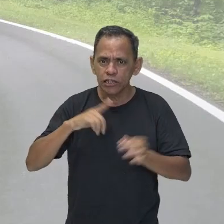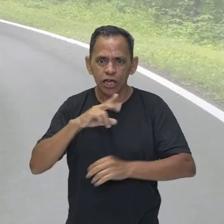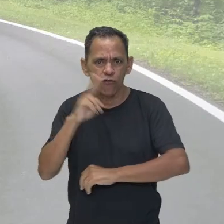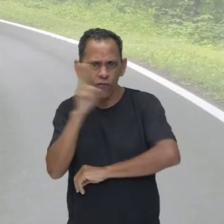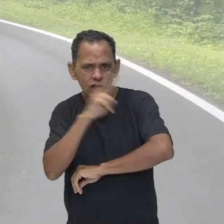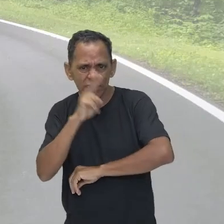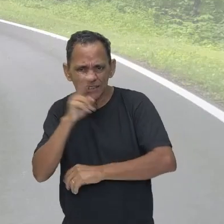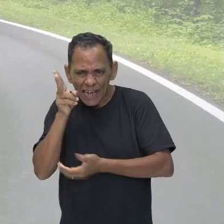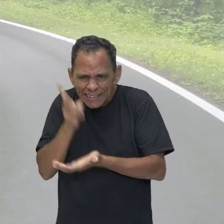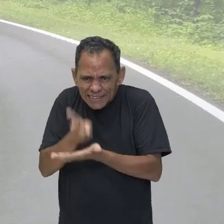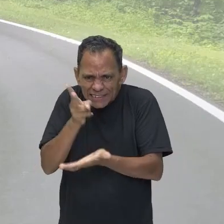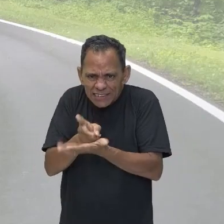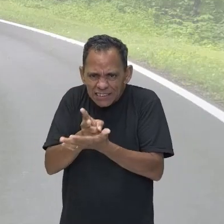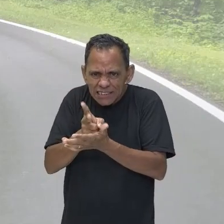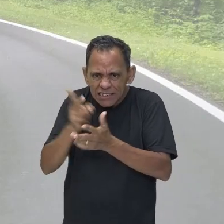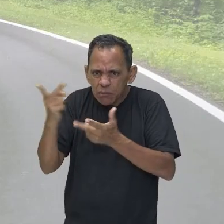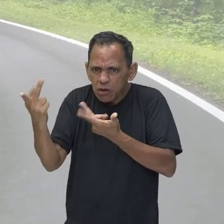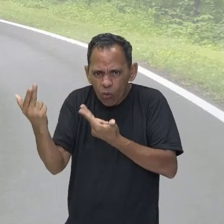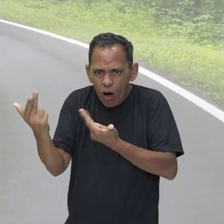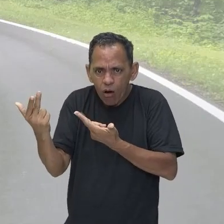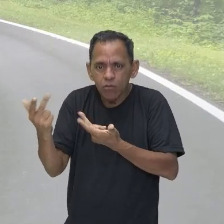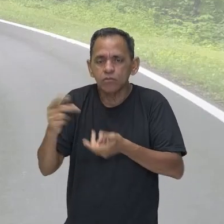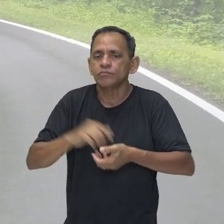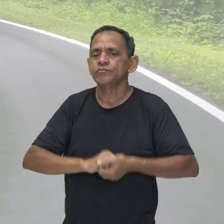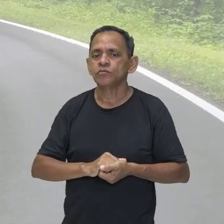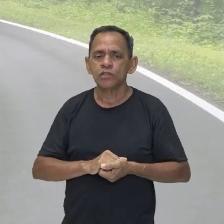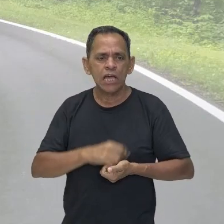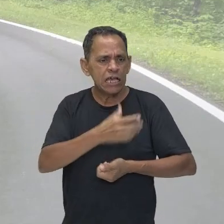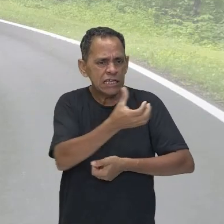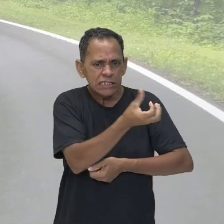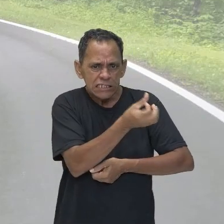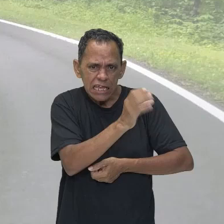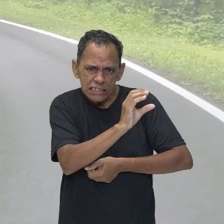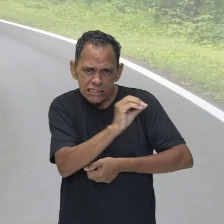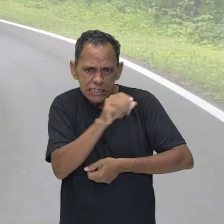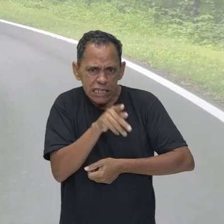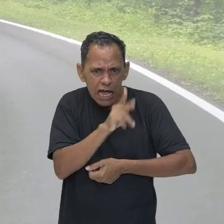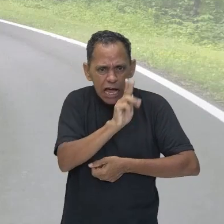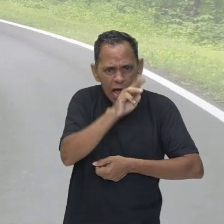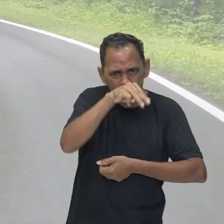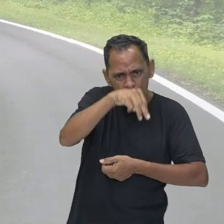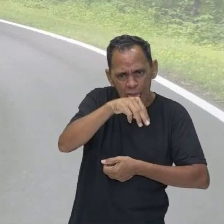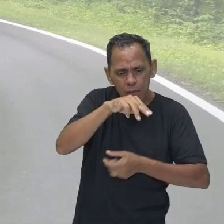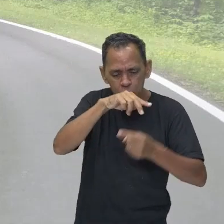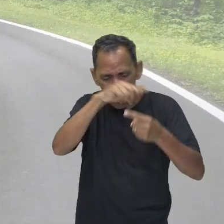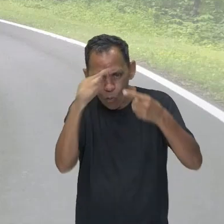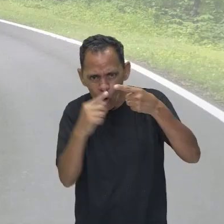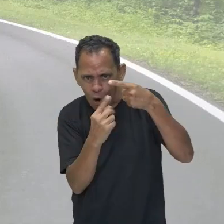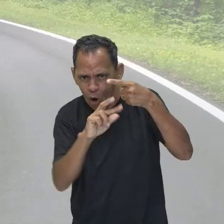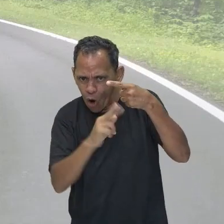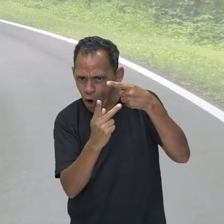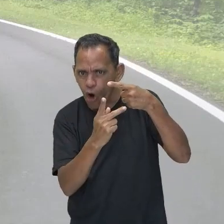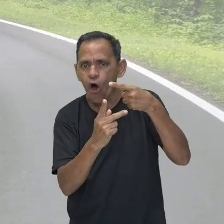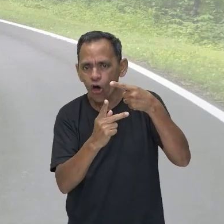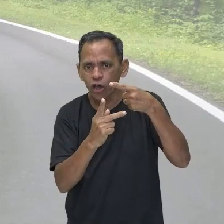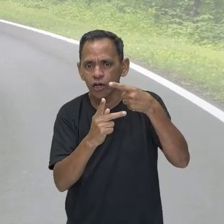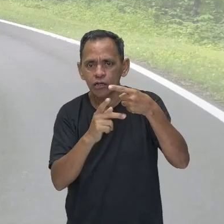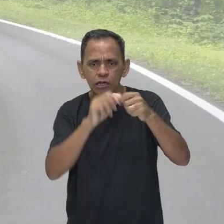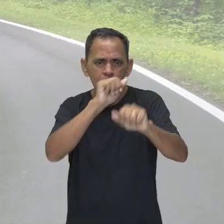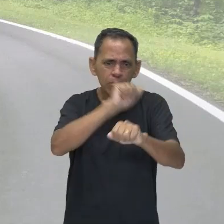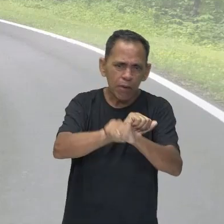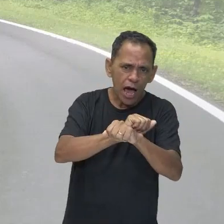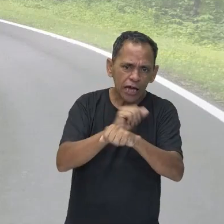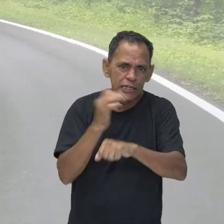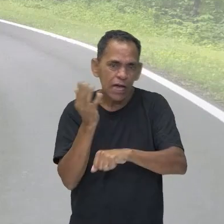sempre? Será que tu está sempre a 60 km por hora? Ou será que algumas vezes tu para, tu acelera, tu diminui a